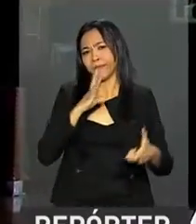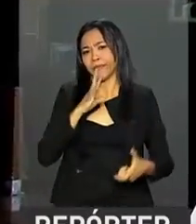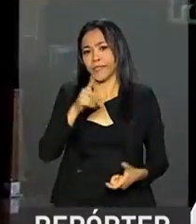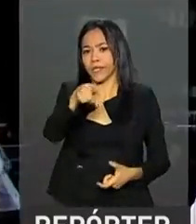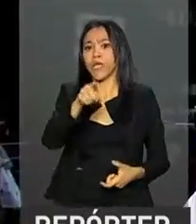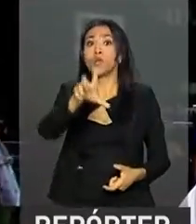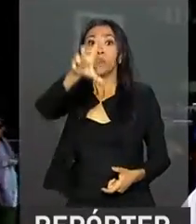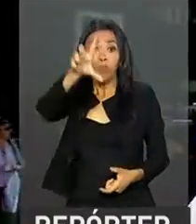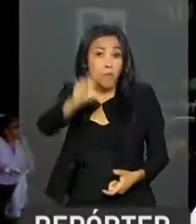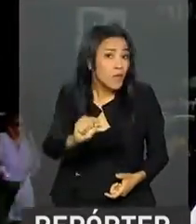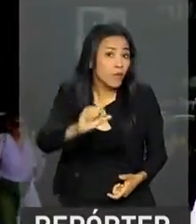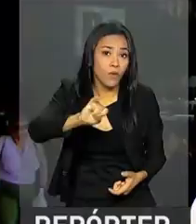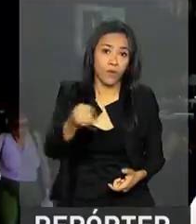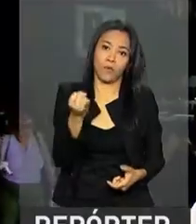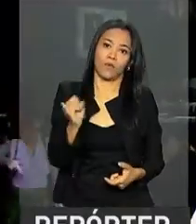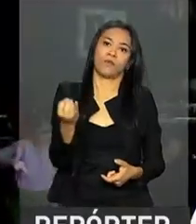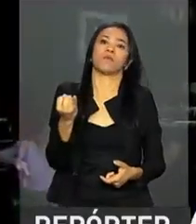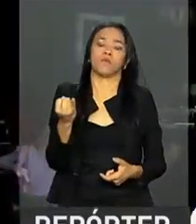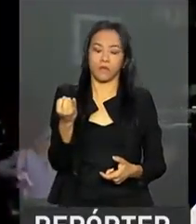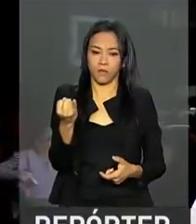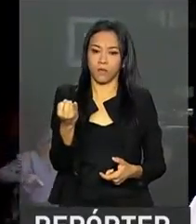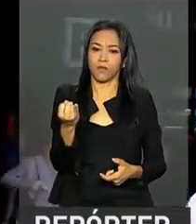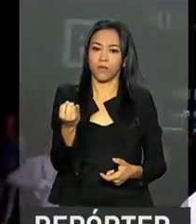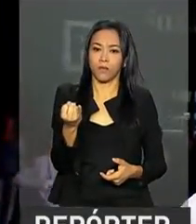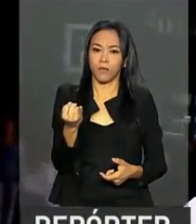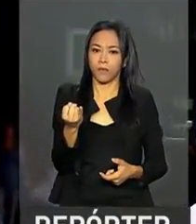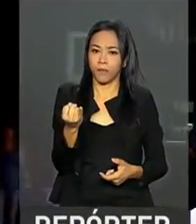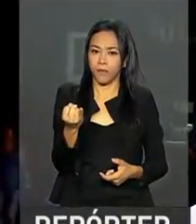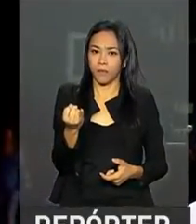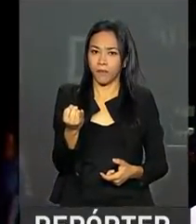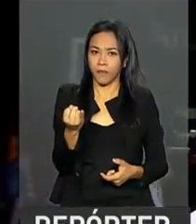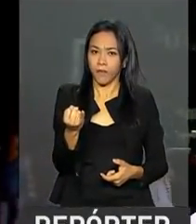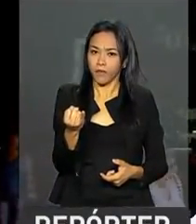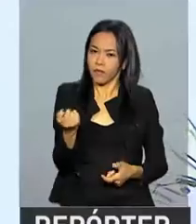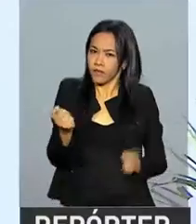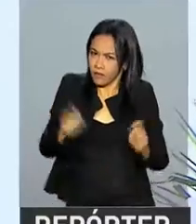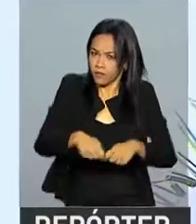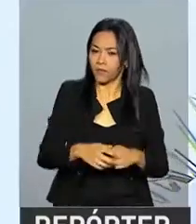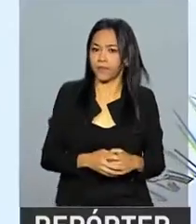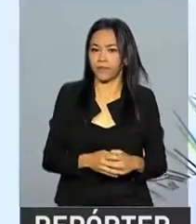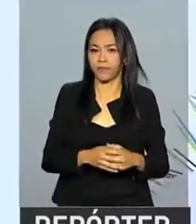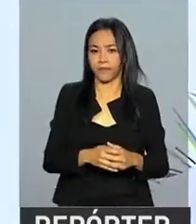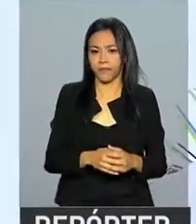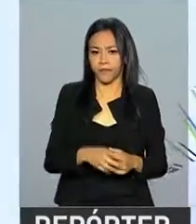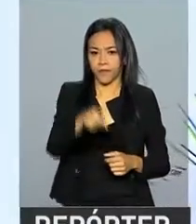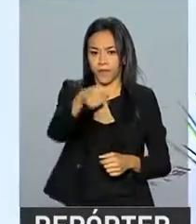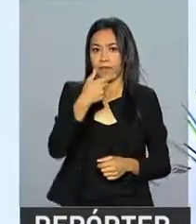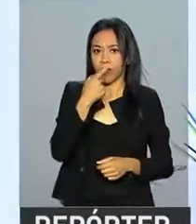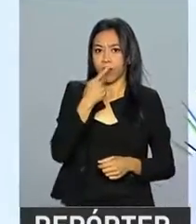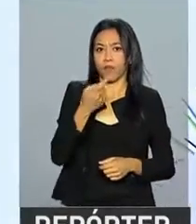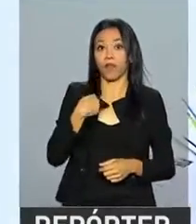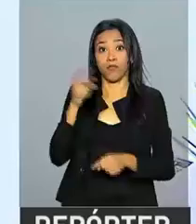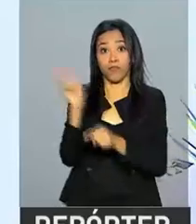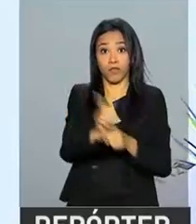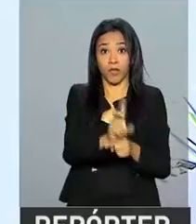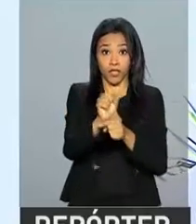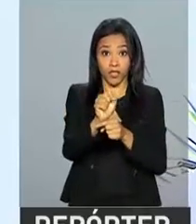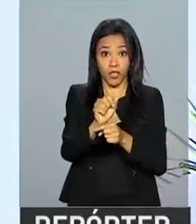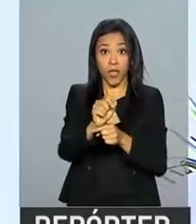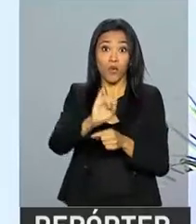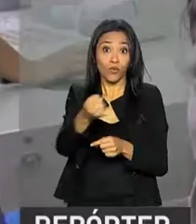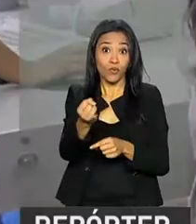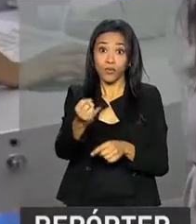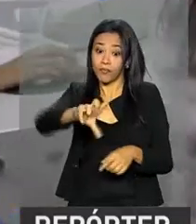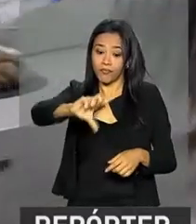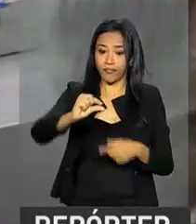menor juro já passou abençoar foi apenas na época que eu tomei emprestado a juros mais baixos que